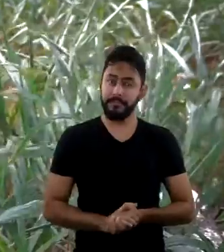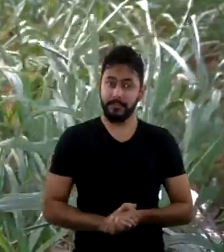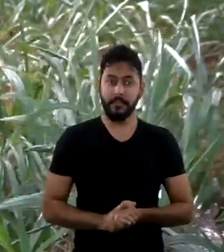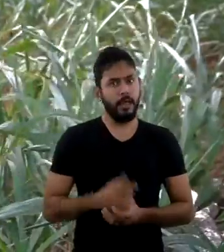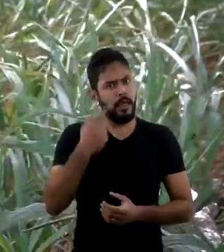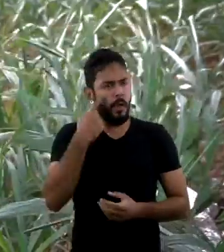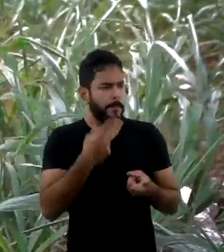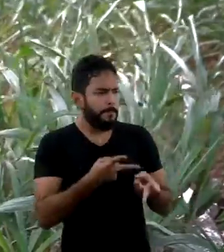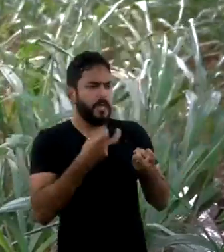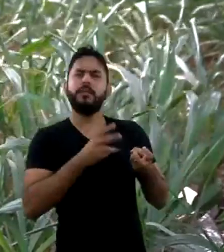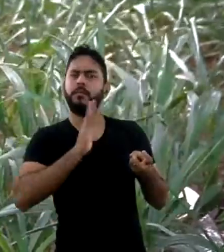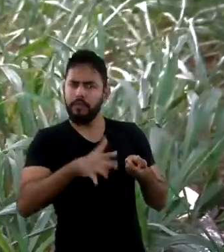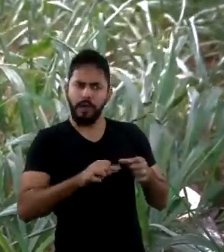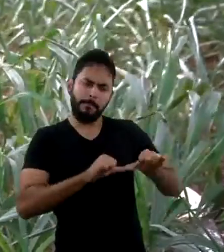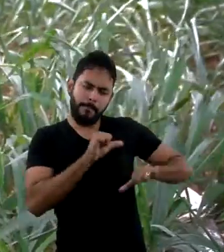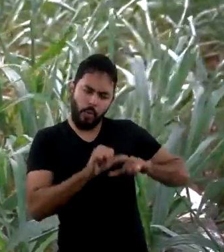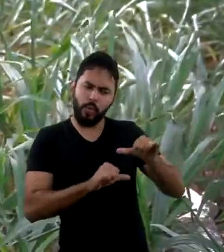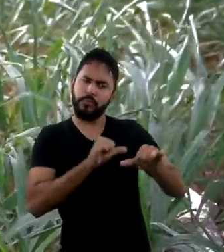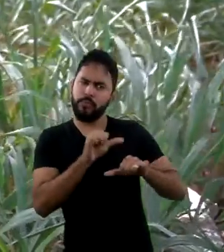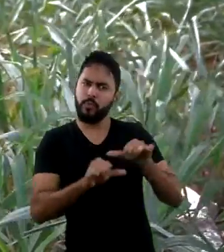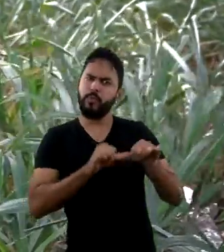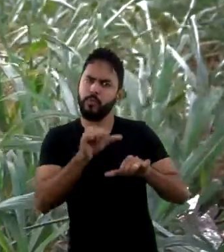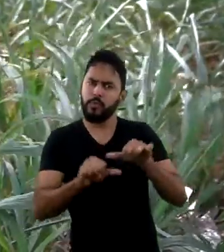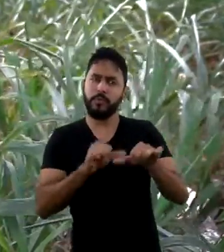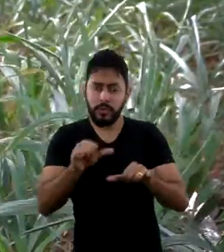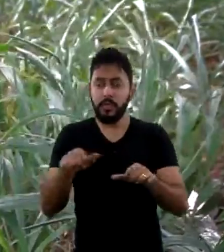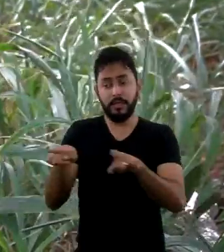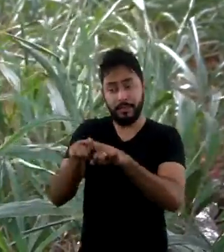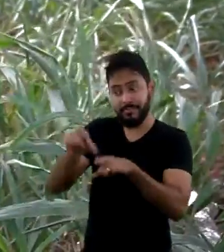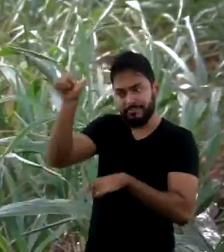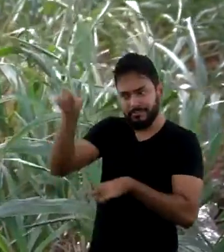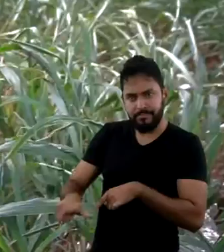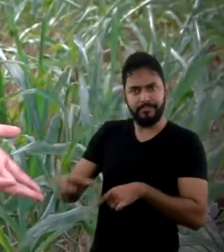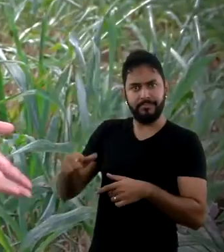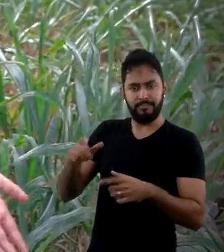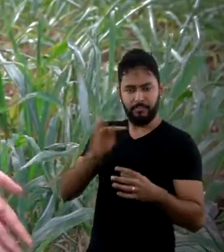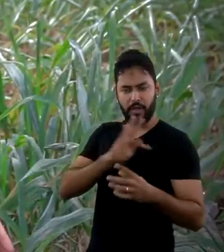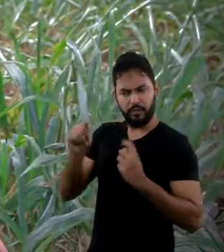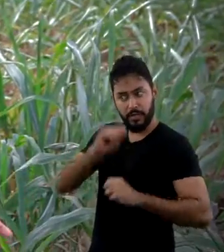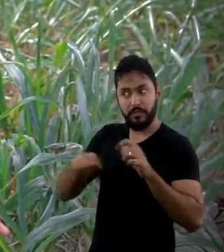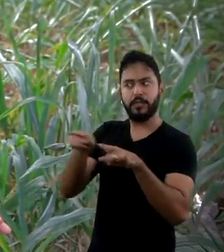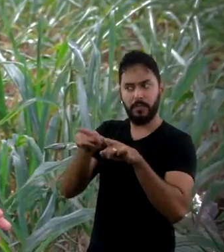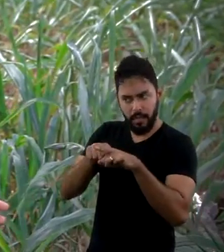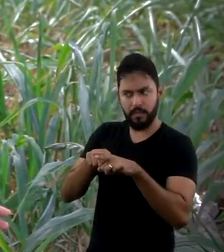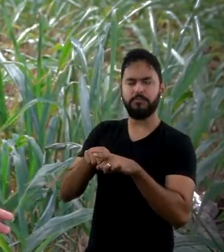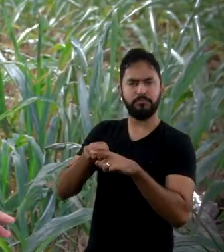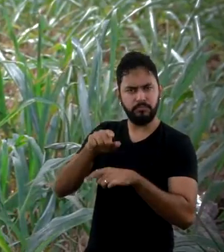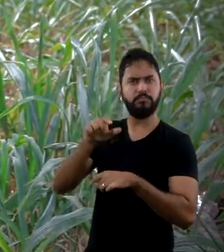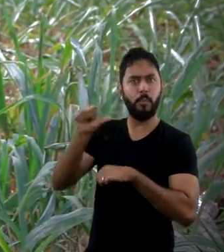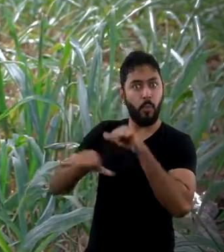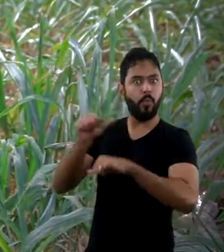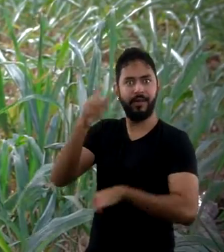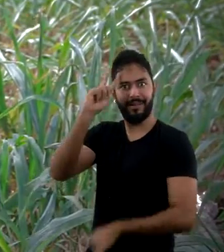já vem promovendo uma mudança, né? Em alguns estudantes e até em alguns servidores. Na verdade, eu moro em Camaragibe